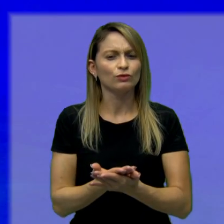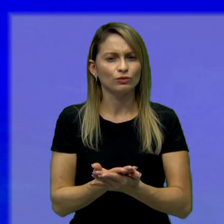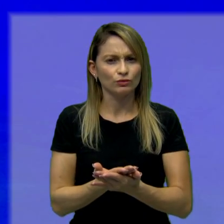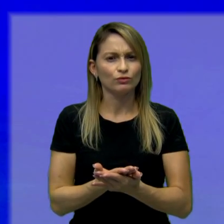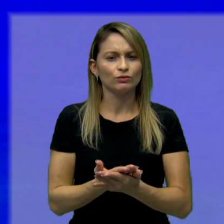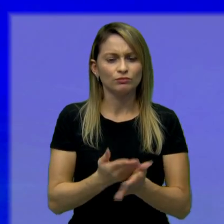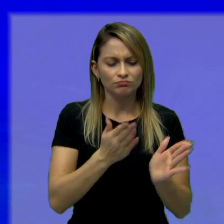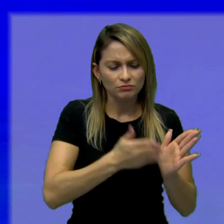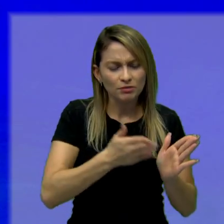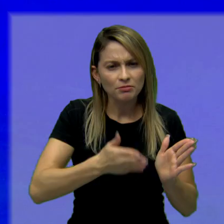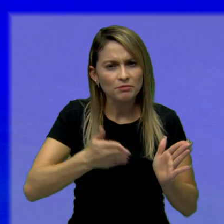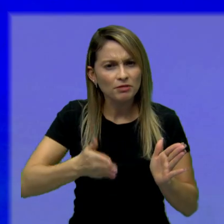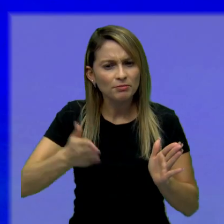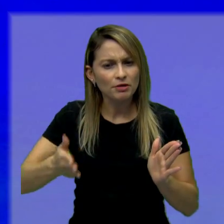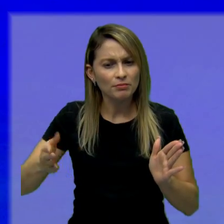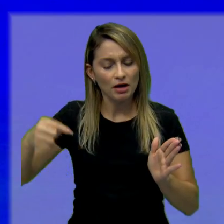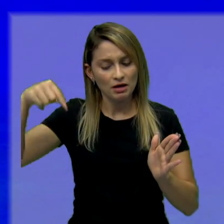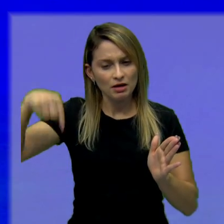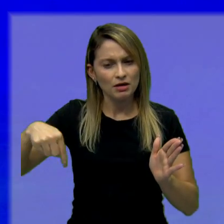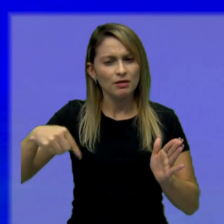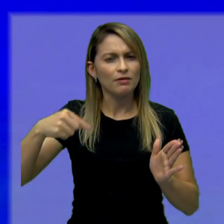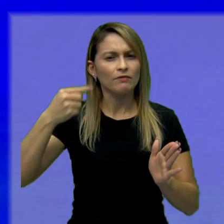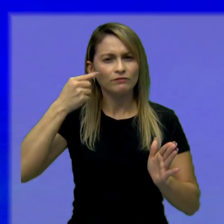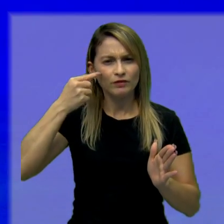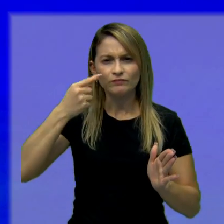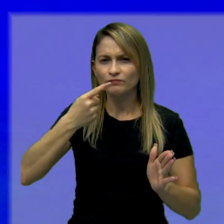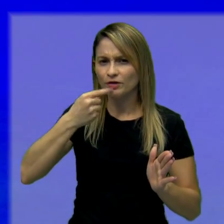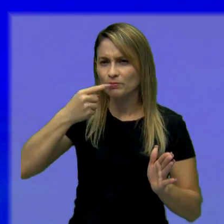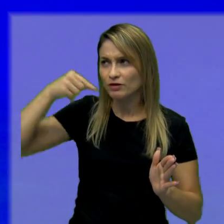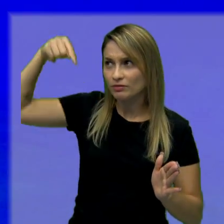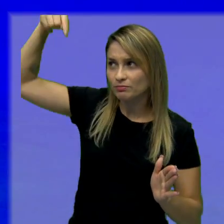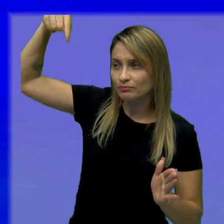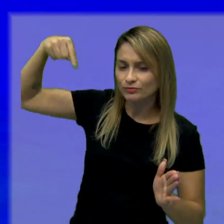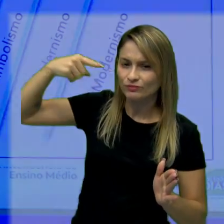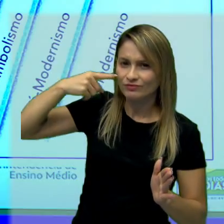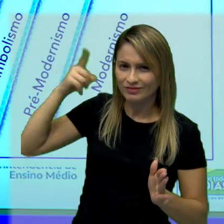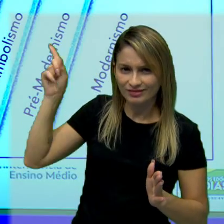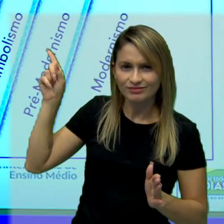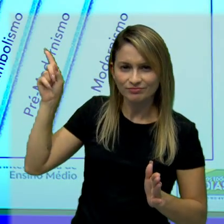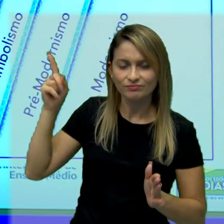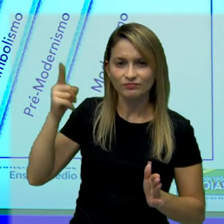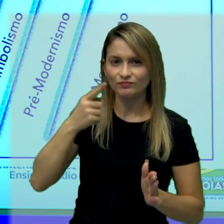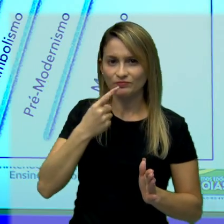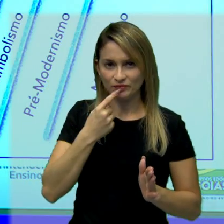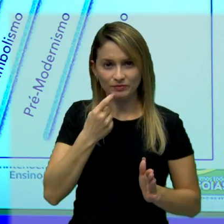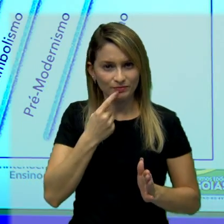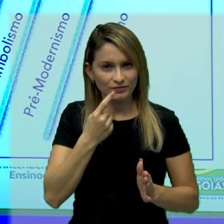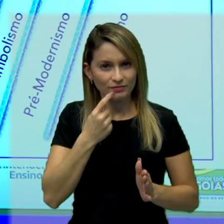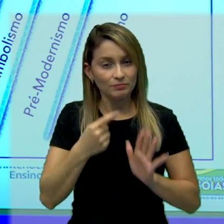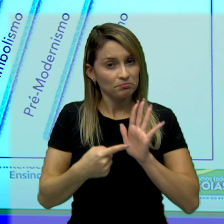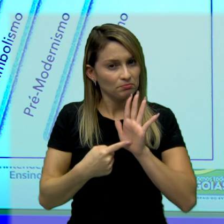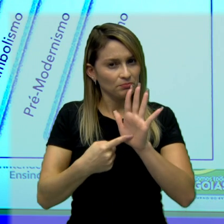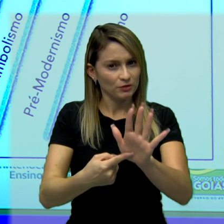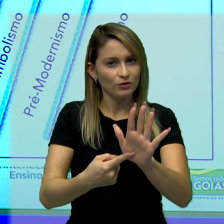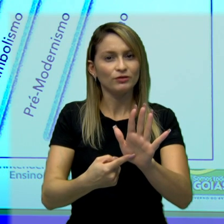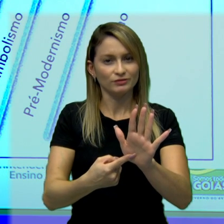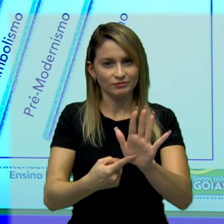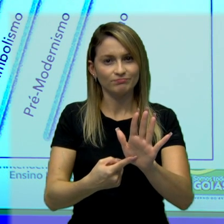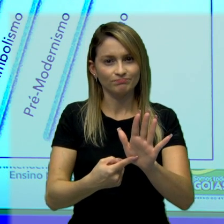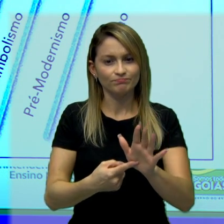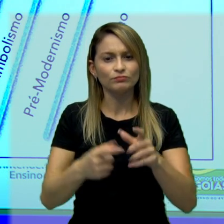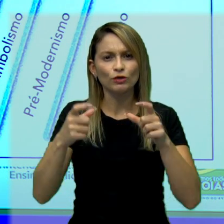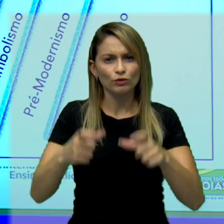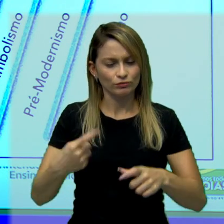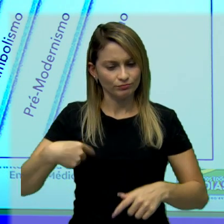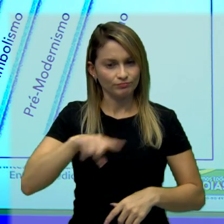foi estudada, que foi sequenciada. Por isso você percebe lá no finalzinho do quadro, a setinha vermelha